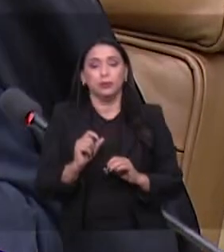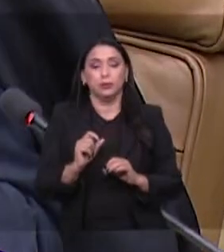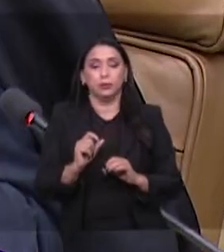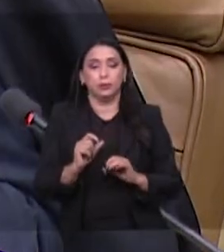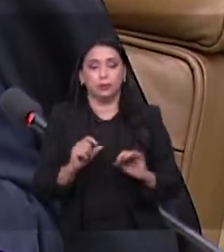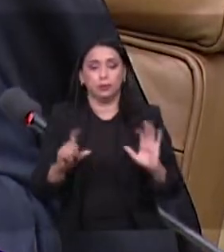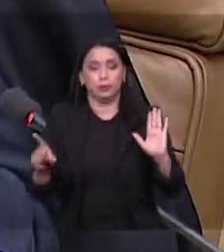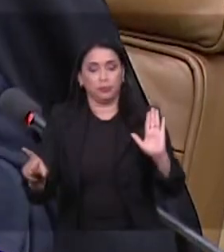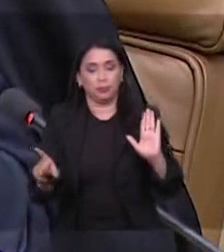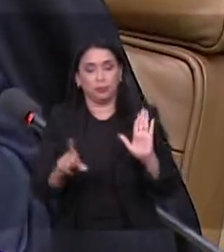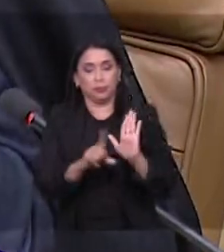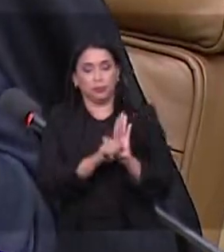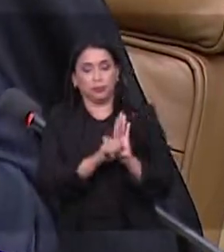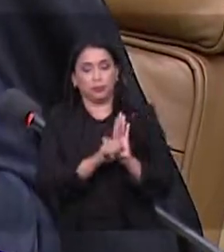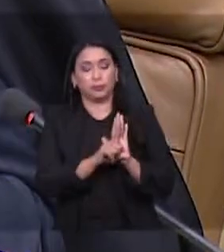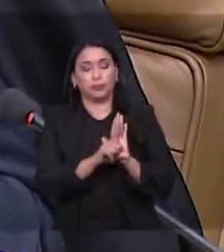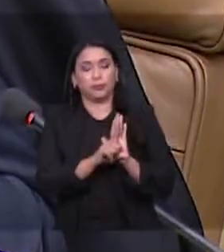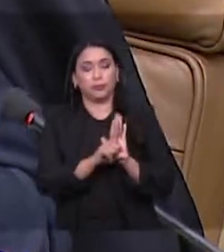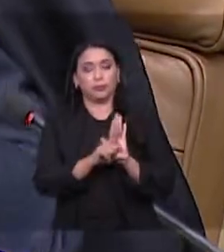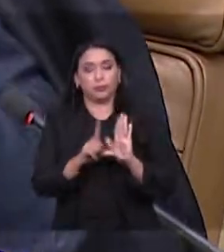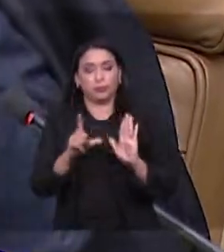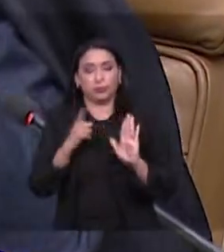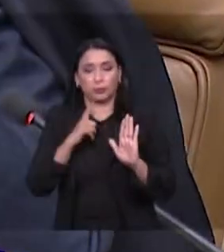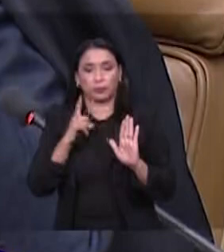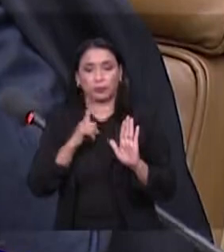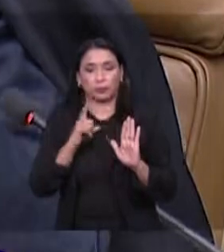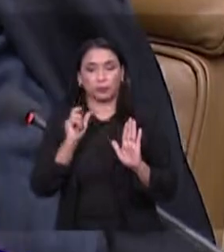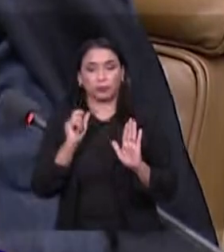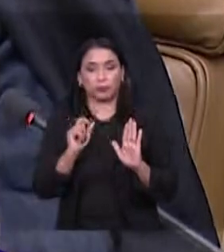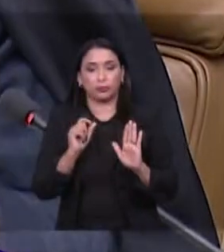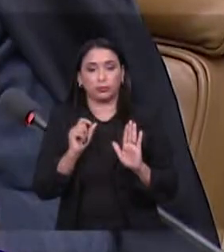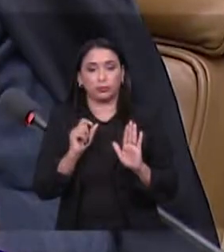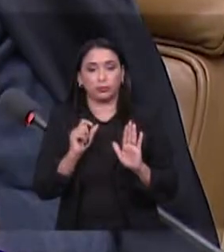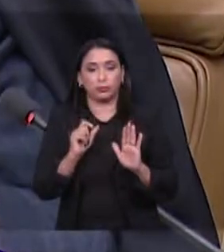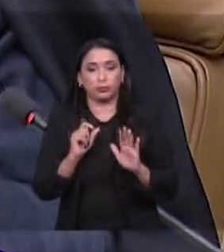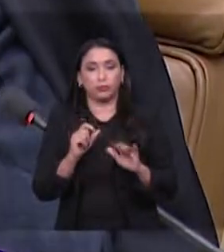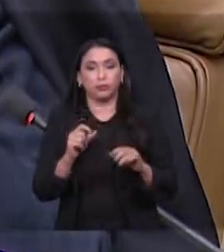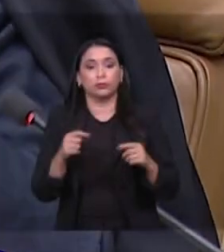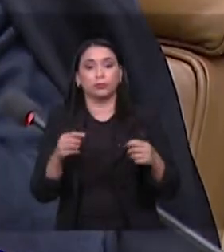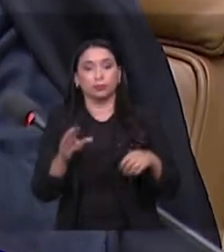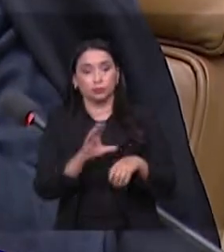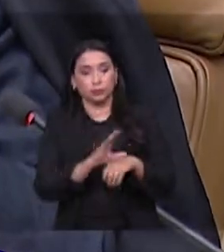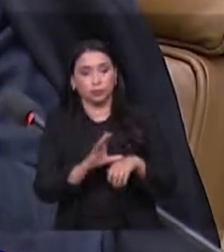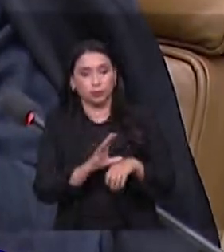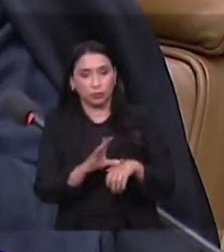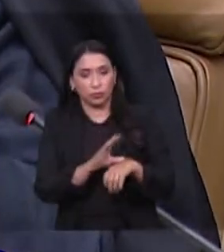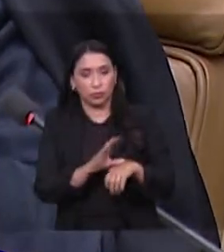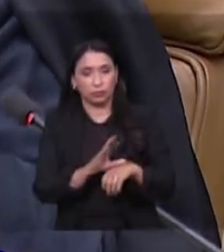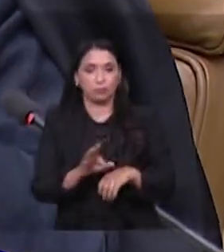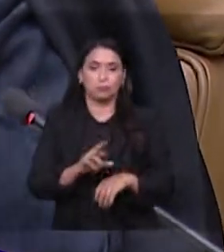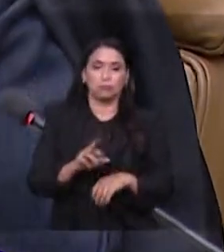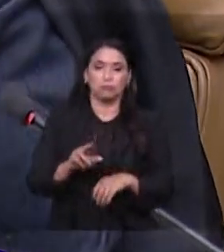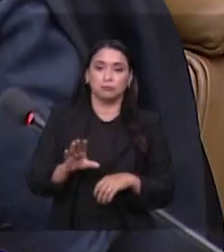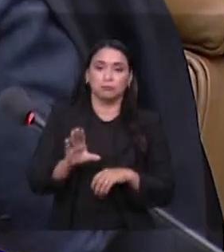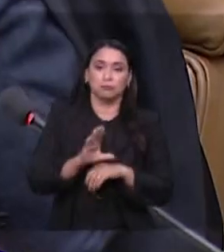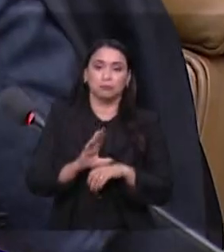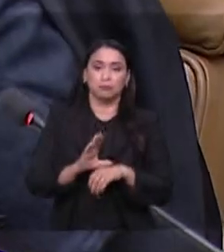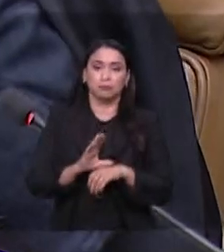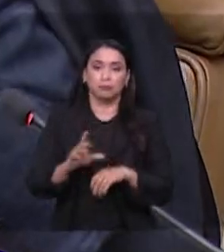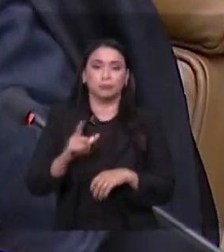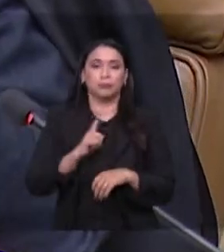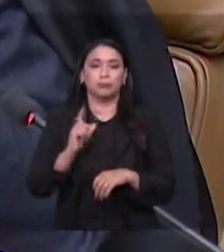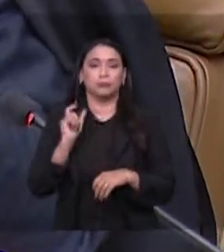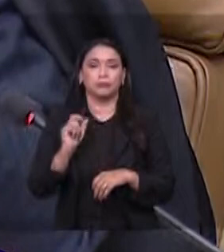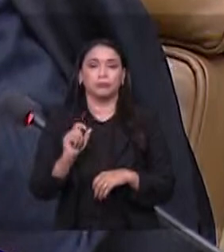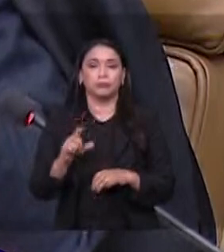na lei, na conjugação da lei, ela é ou não constitucional? Trata-se de uma criação em